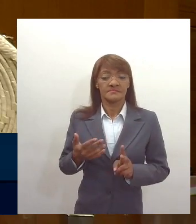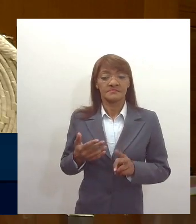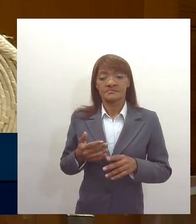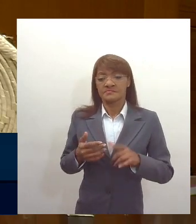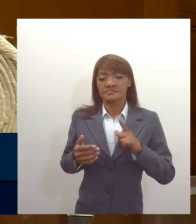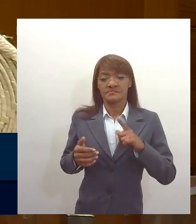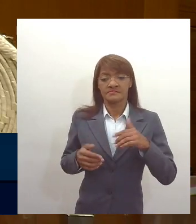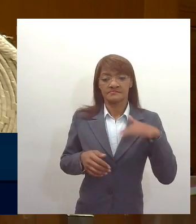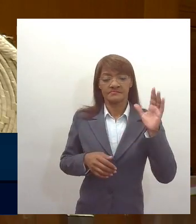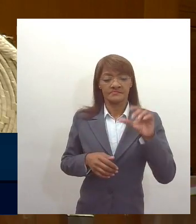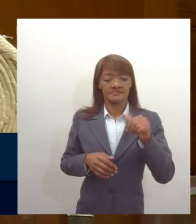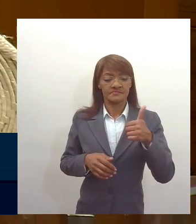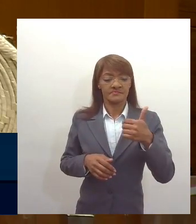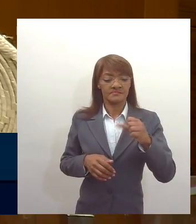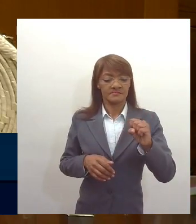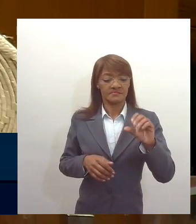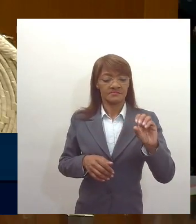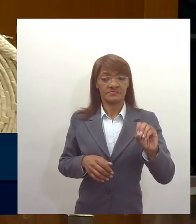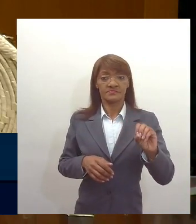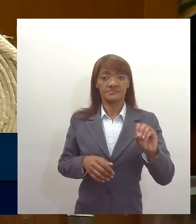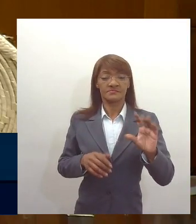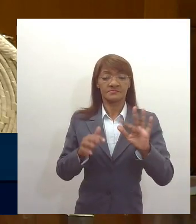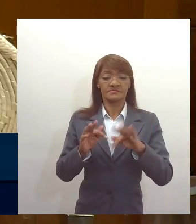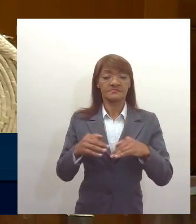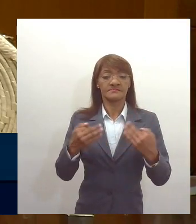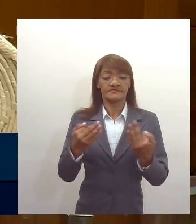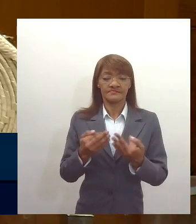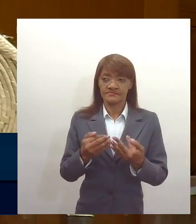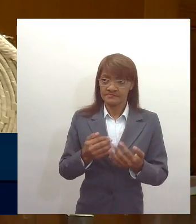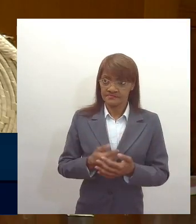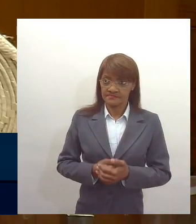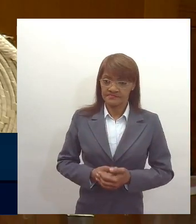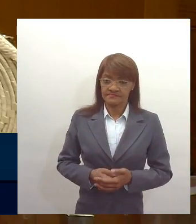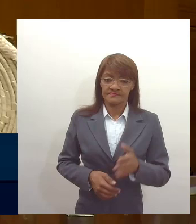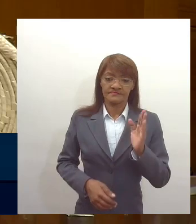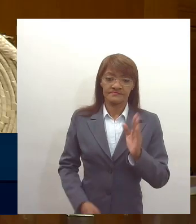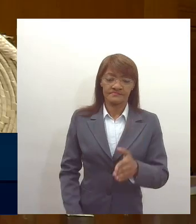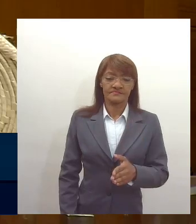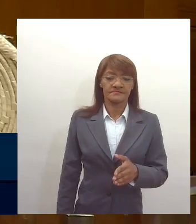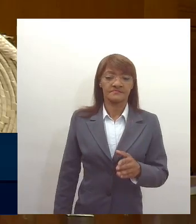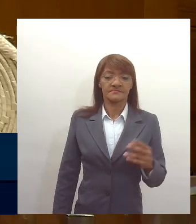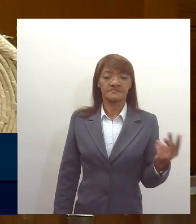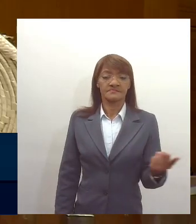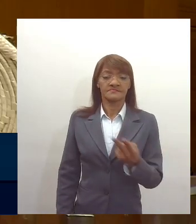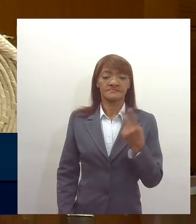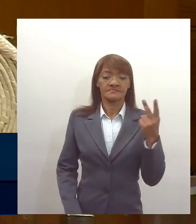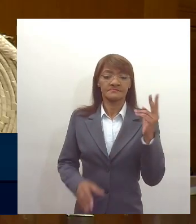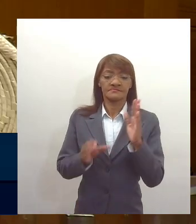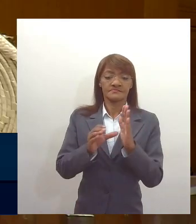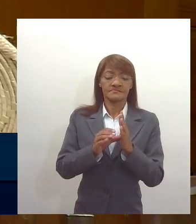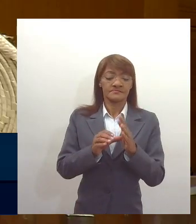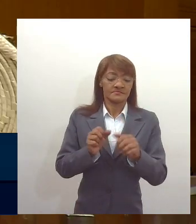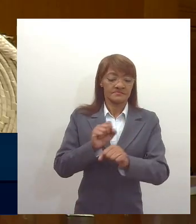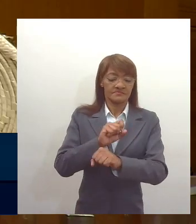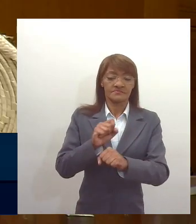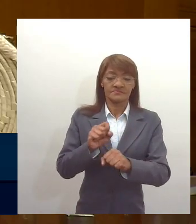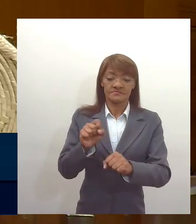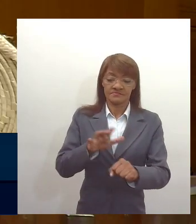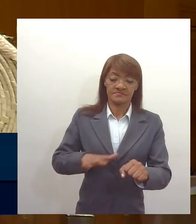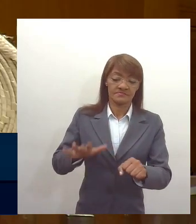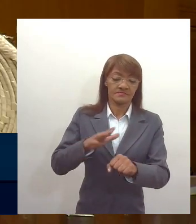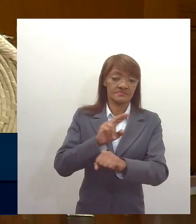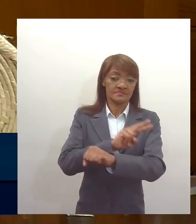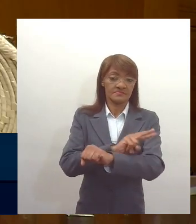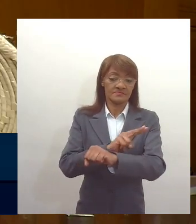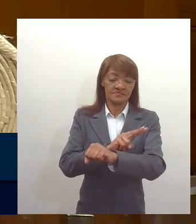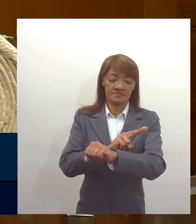o quilombo já foi reconhecido como comunidade quilombola pela Fundação Palmares, porém